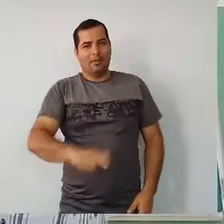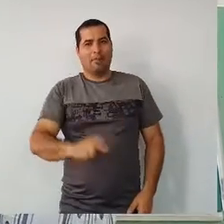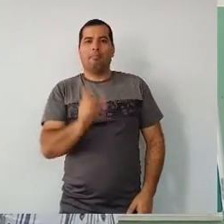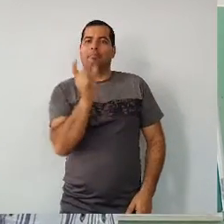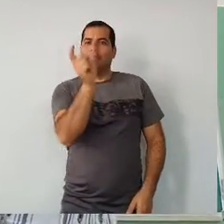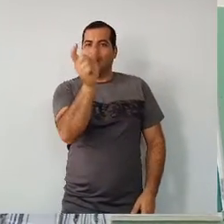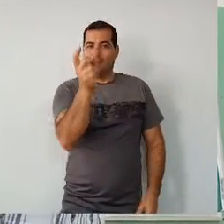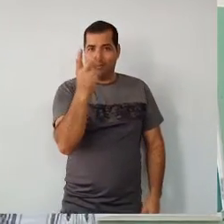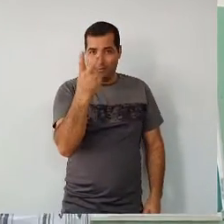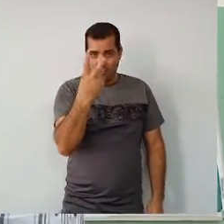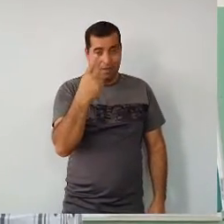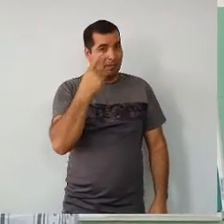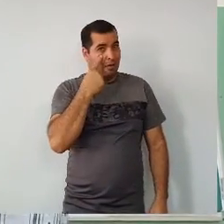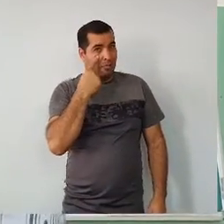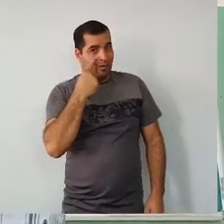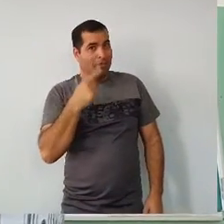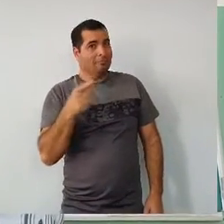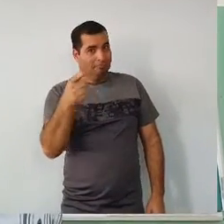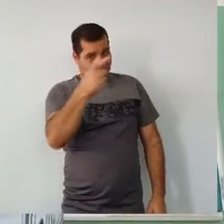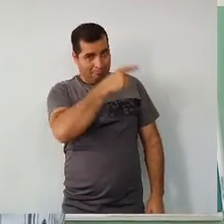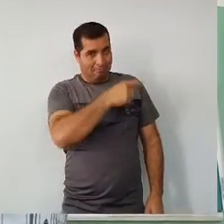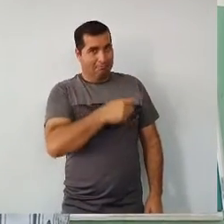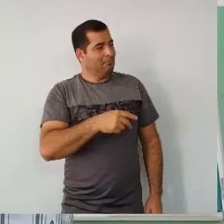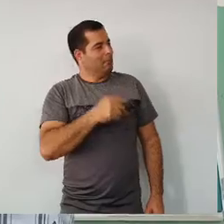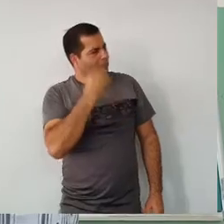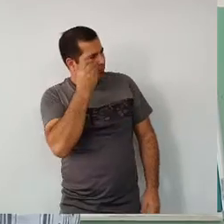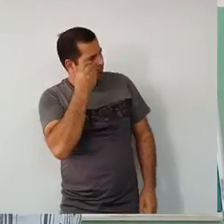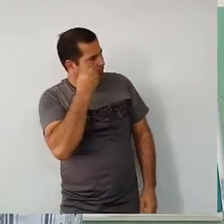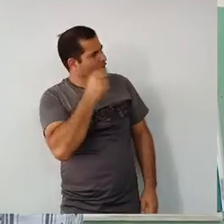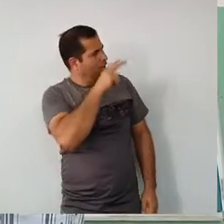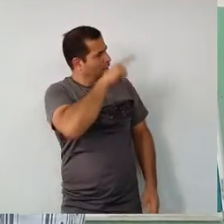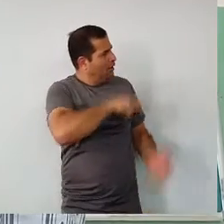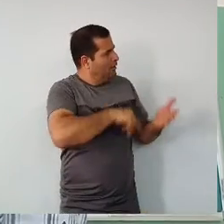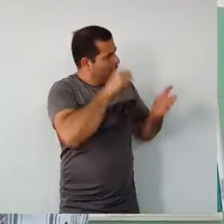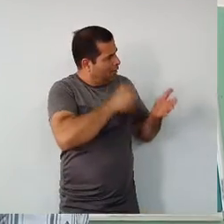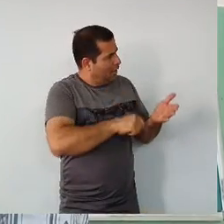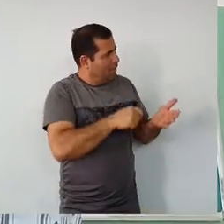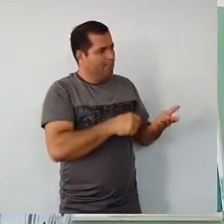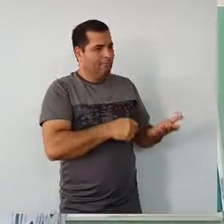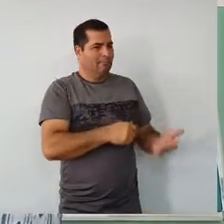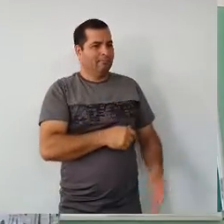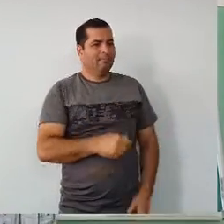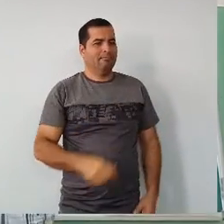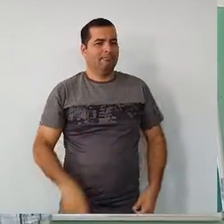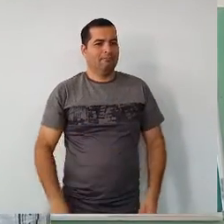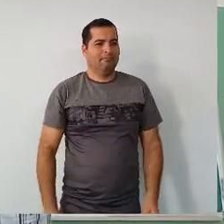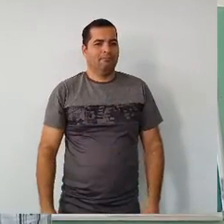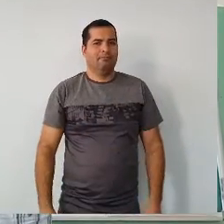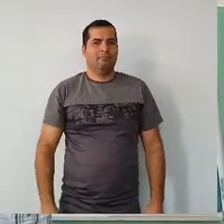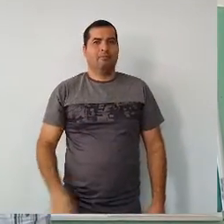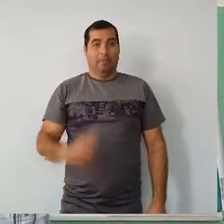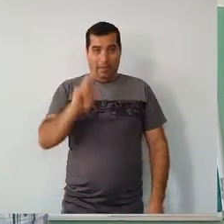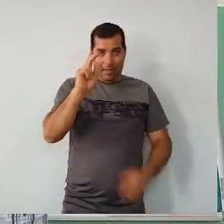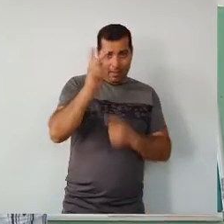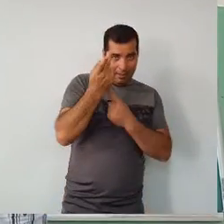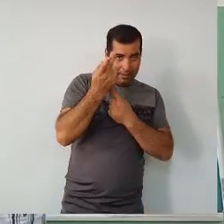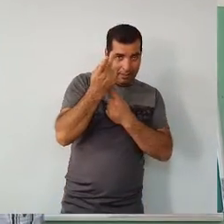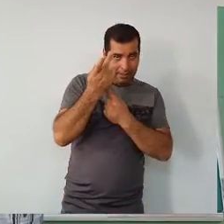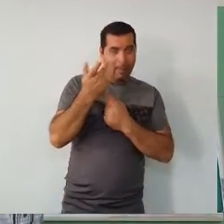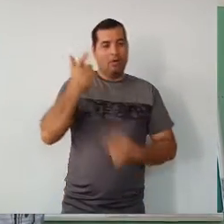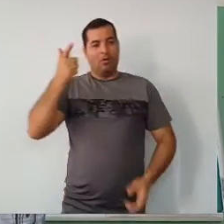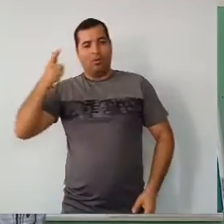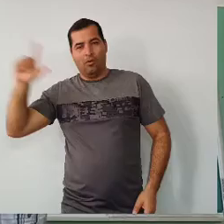escrever duas palavrinhas na lousa. E eu quero que você tente ler, tá? Uma com a letra